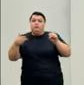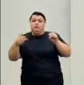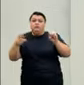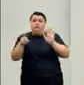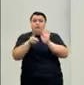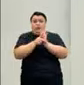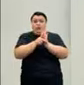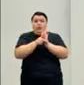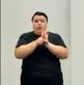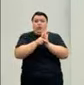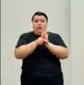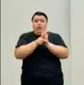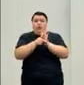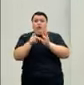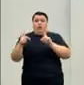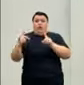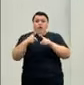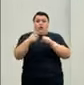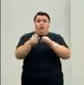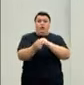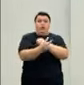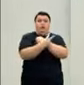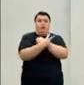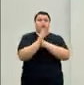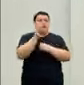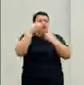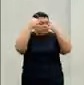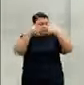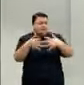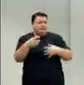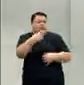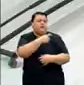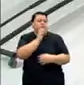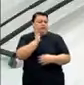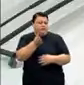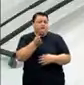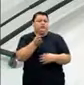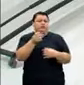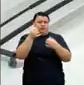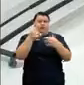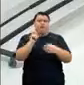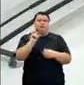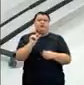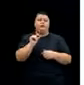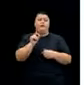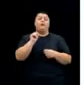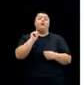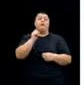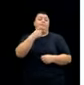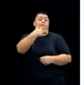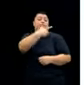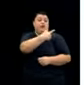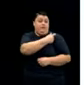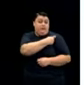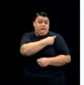facilitar esse processo, tá? Já explico para vocês como. Então,